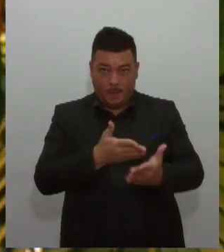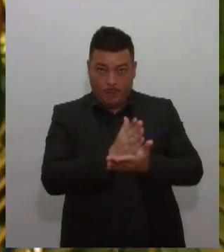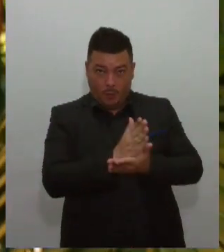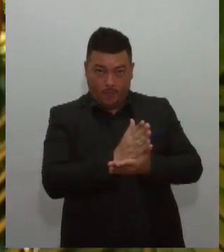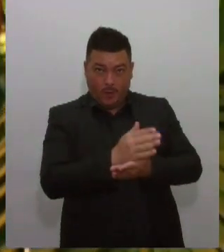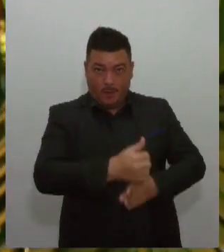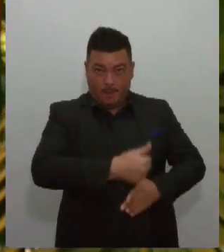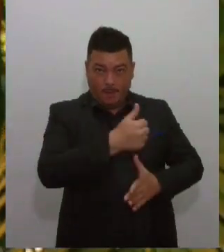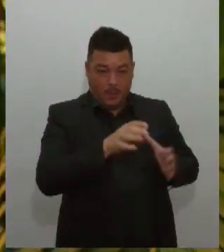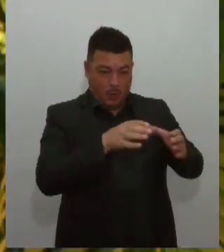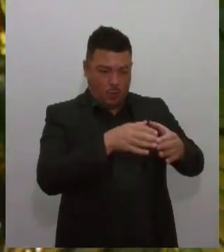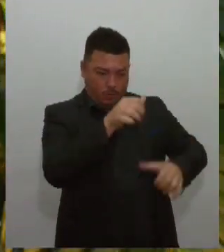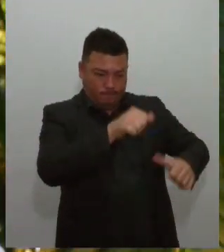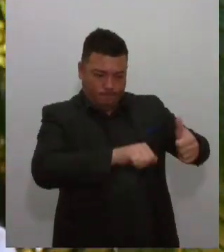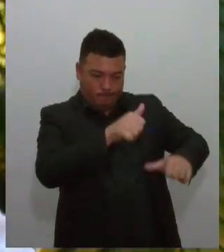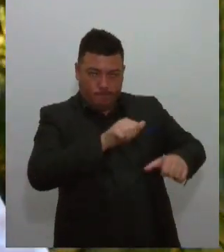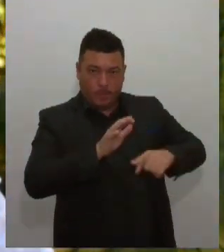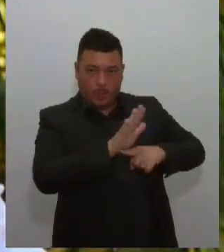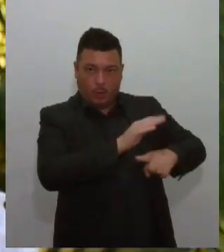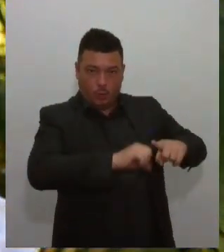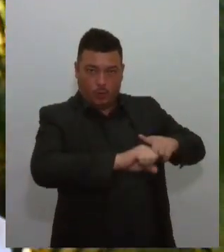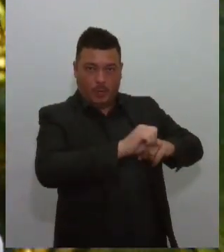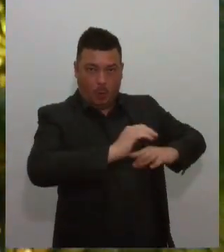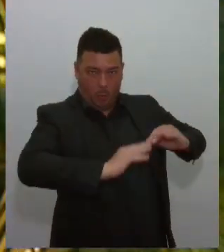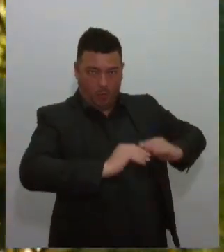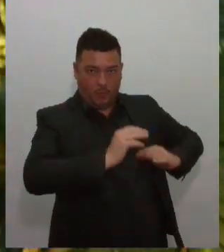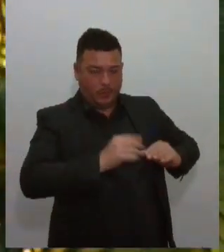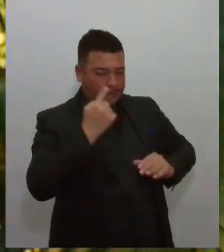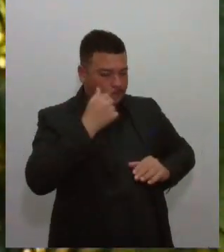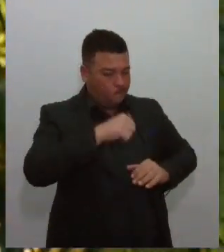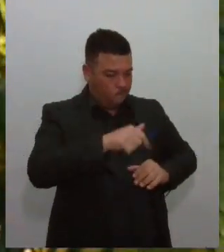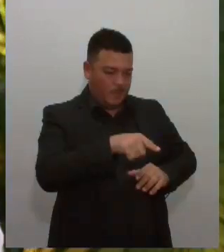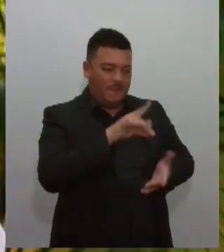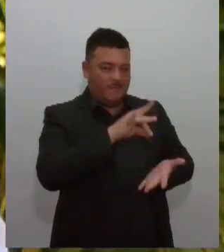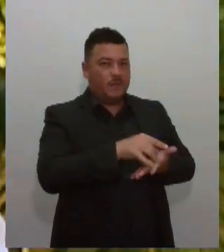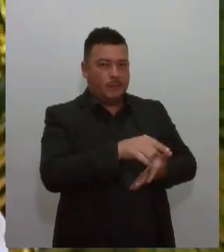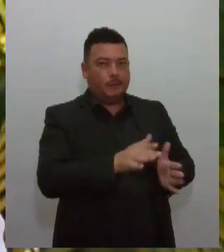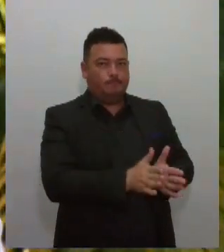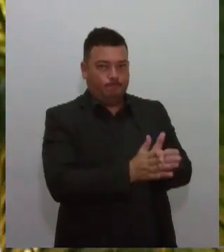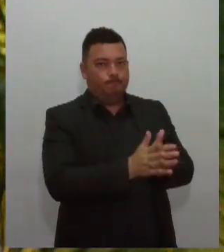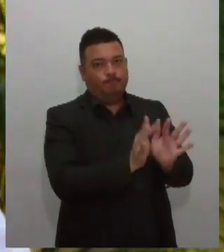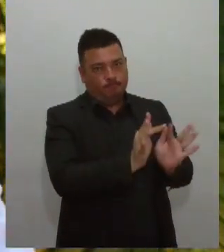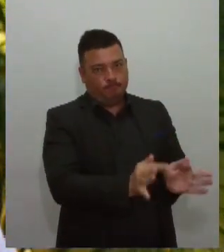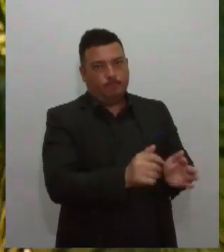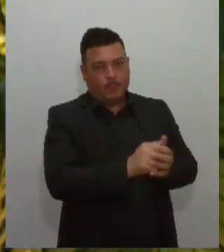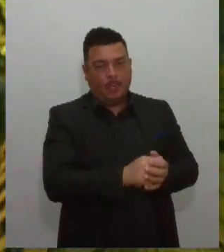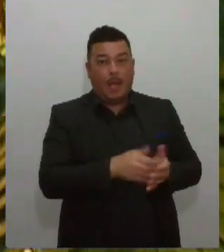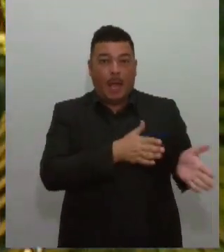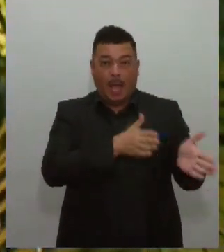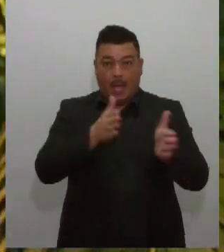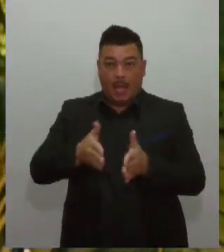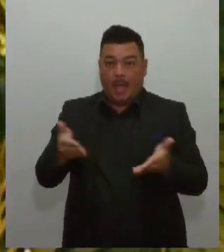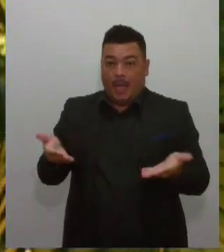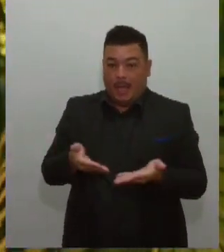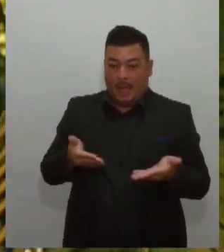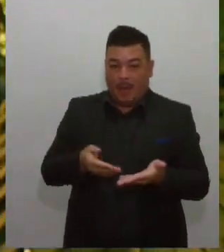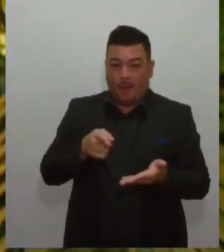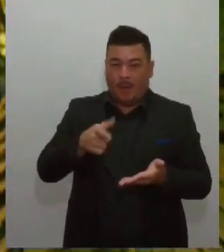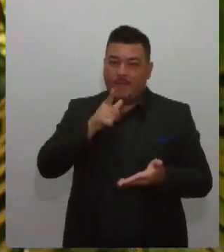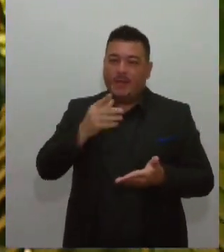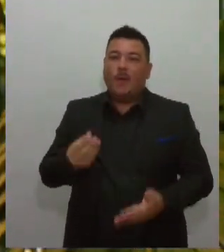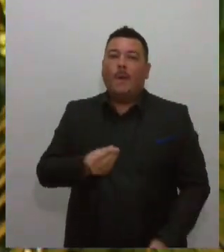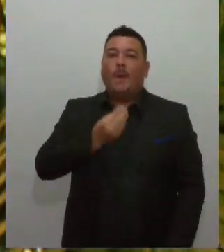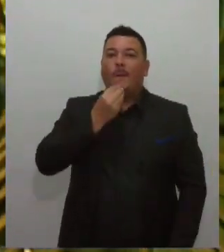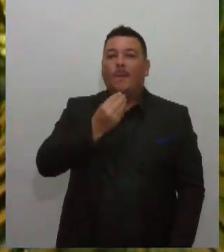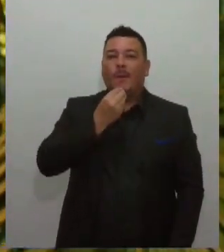assistentes sociais e sendo atestada a condição de vulnerabilidade dele, ele agora vai ter a oportunidade, através desse edital